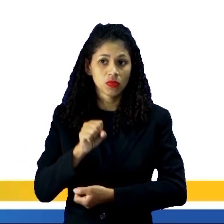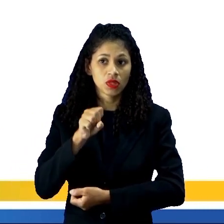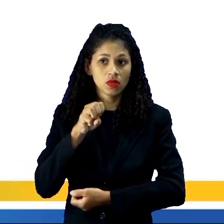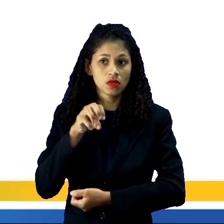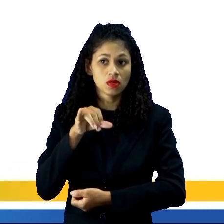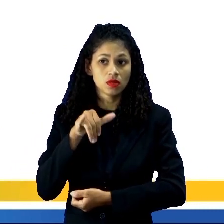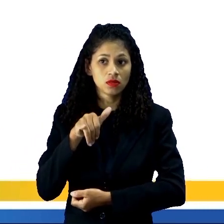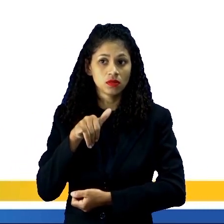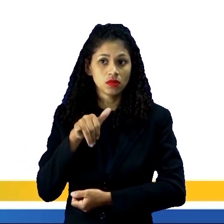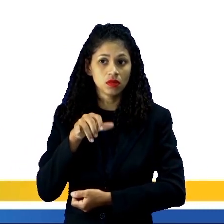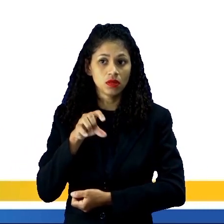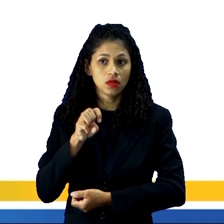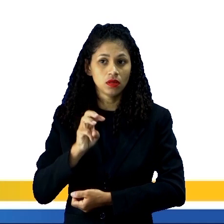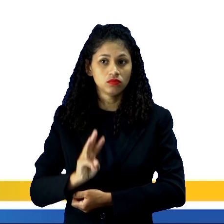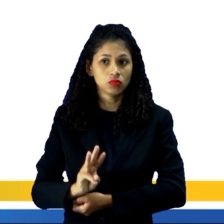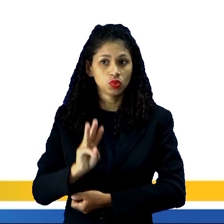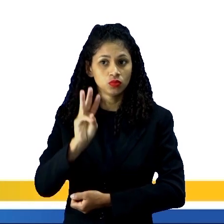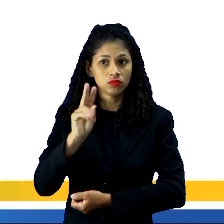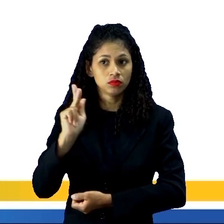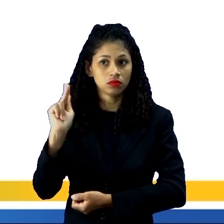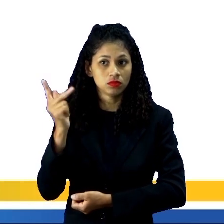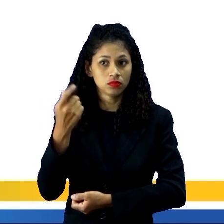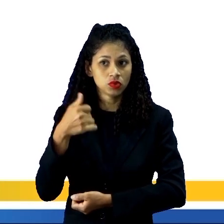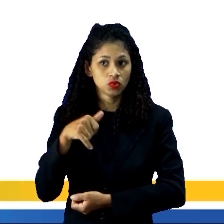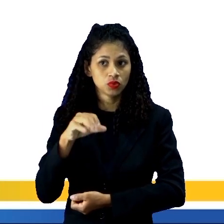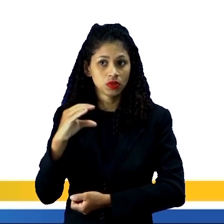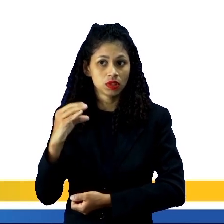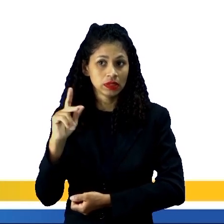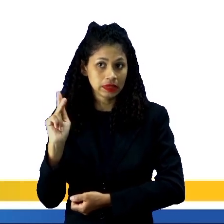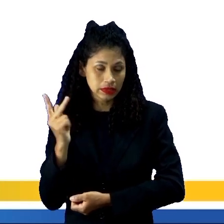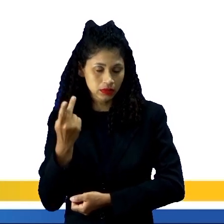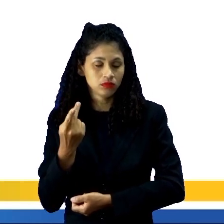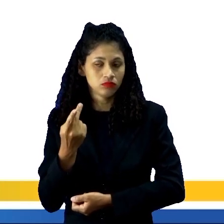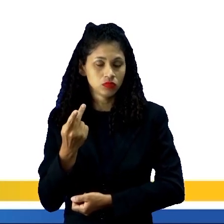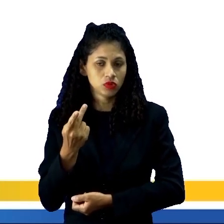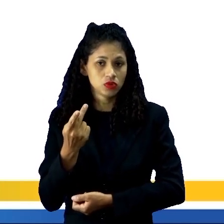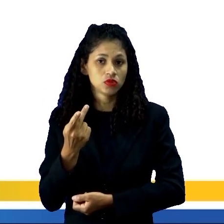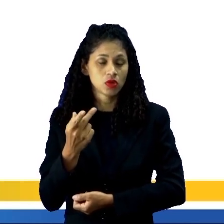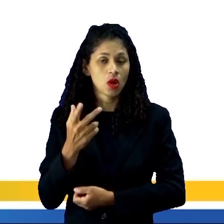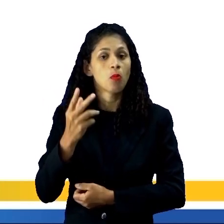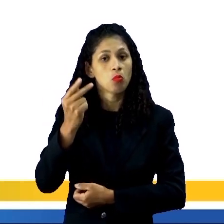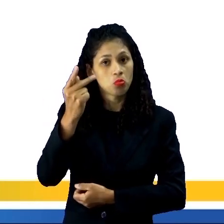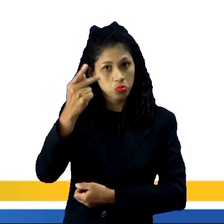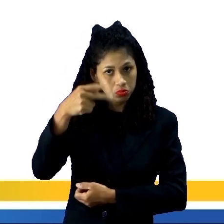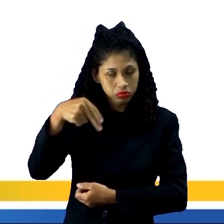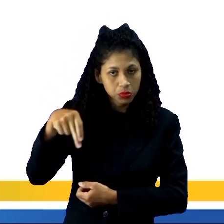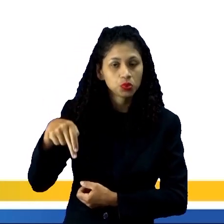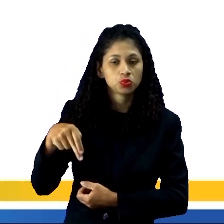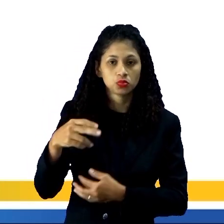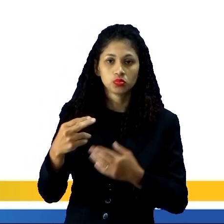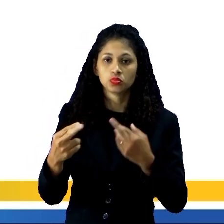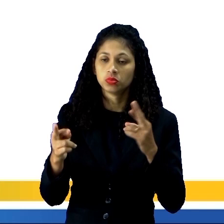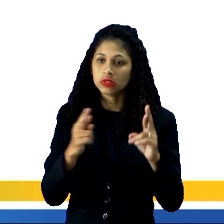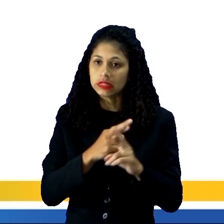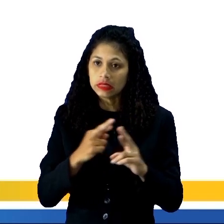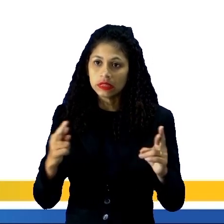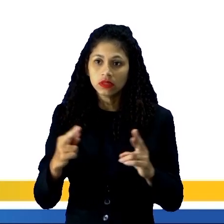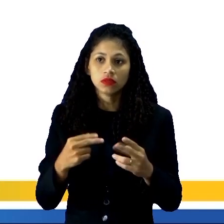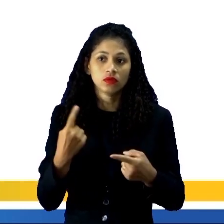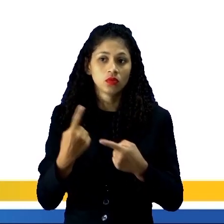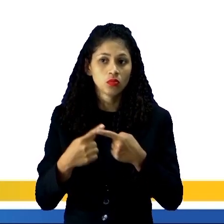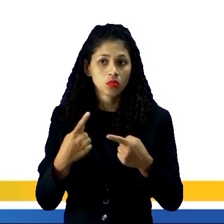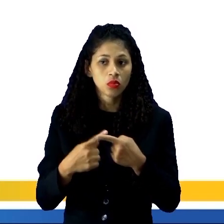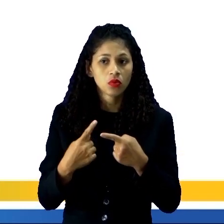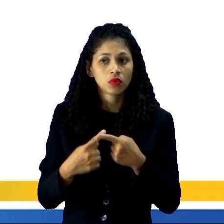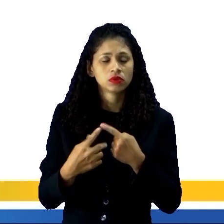um pronome relativo, porque ele está falando que a cama é algo, né, uma coisa, a qual ou